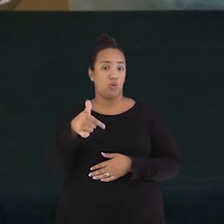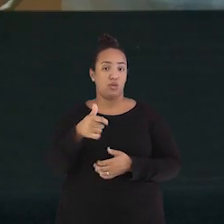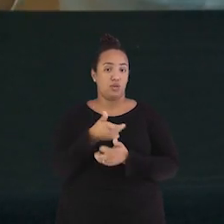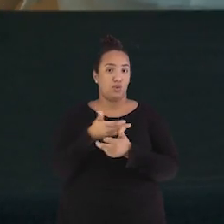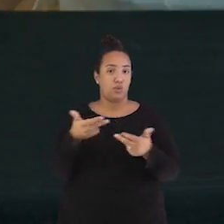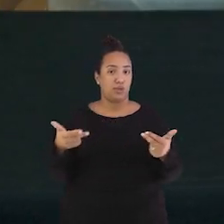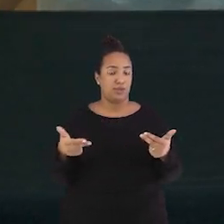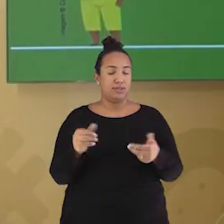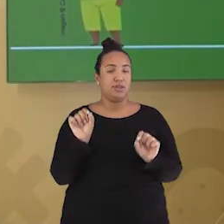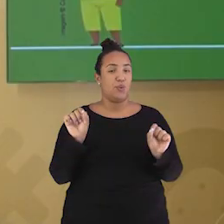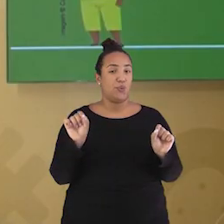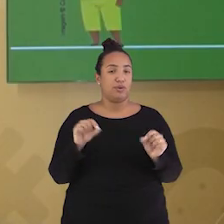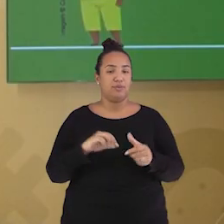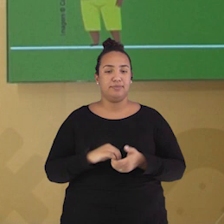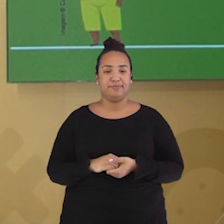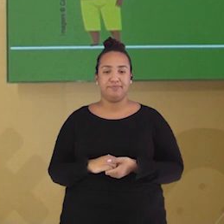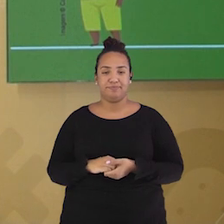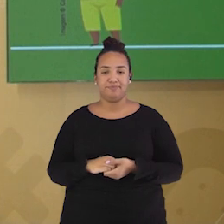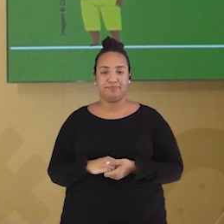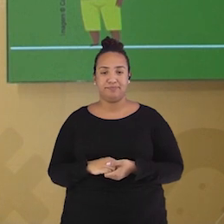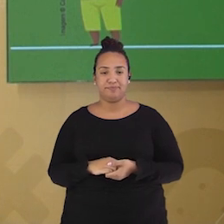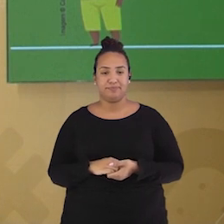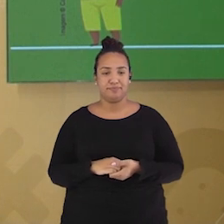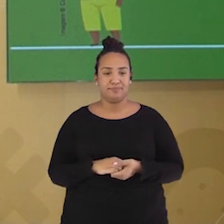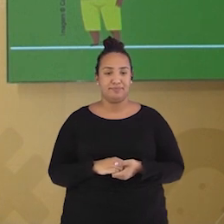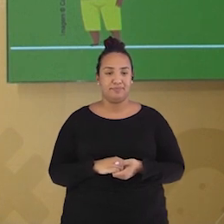outra substância. O que será que é?